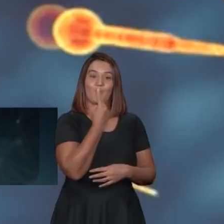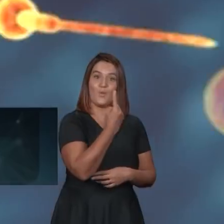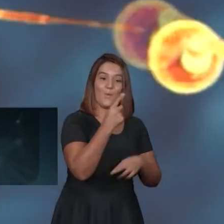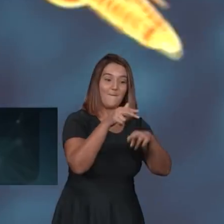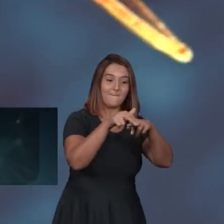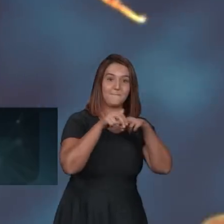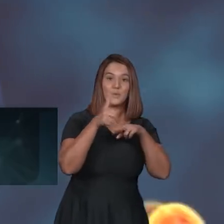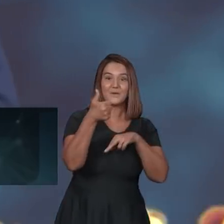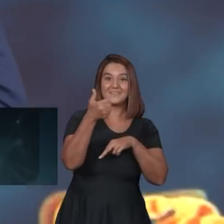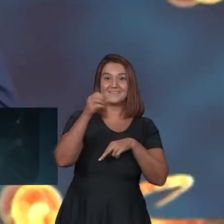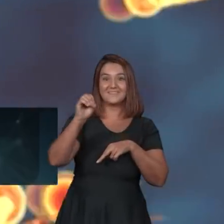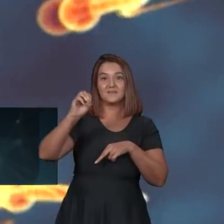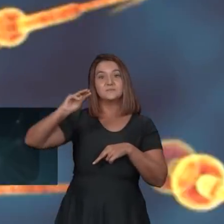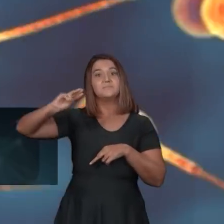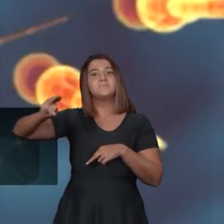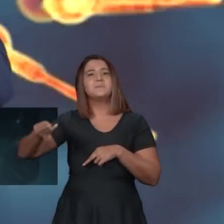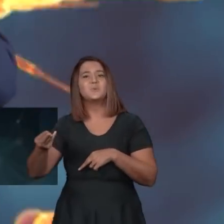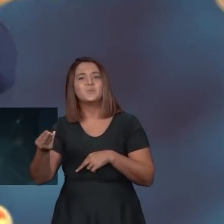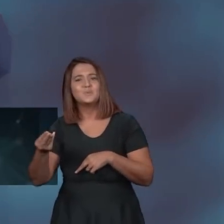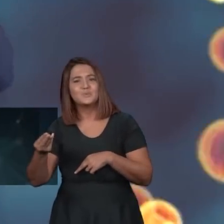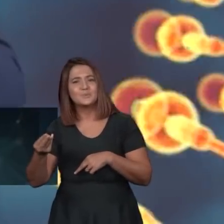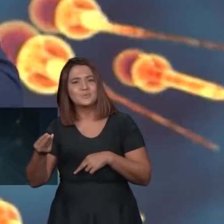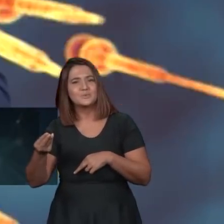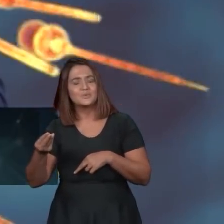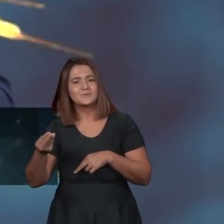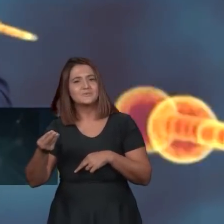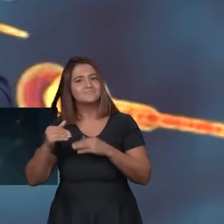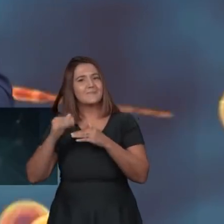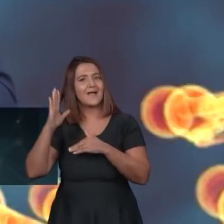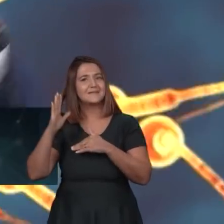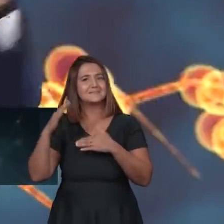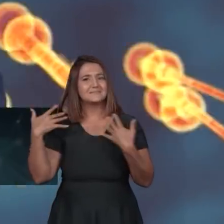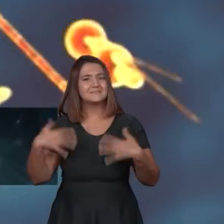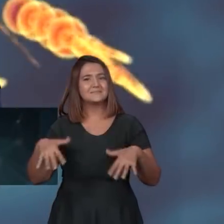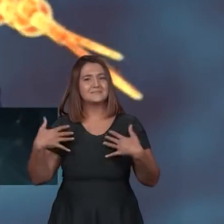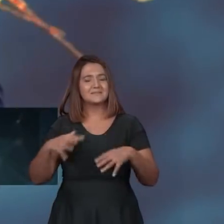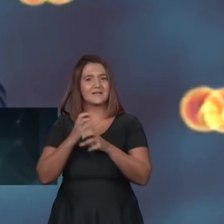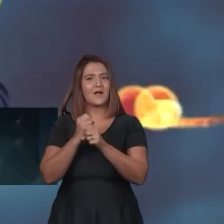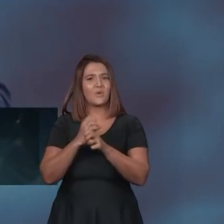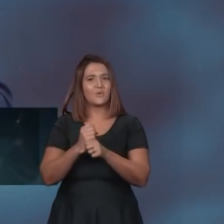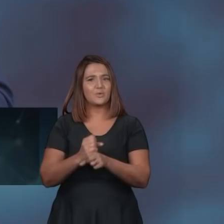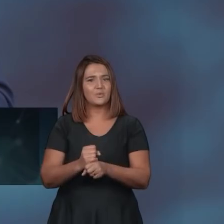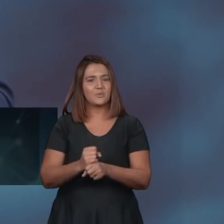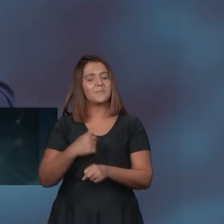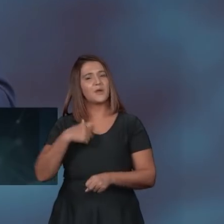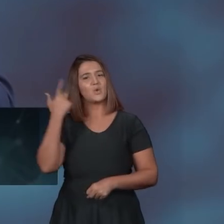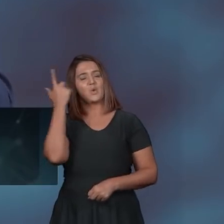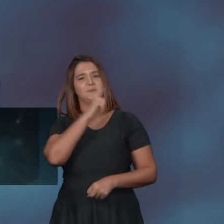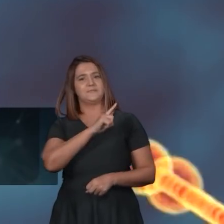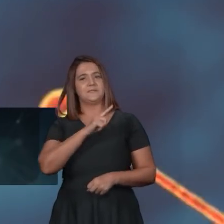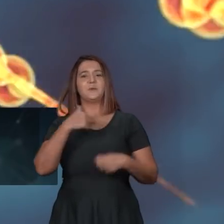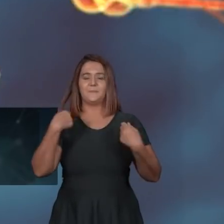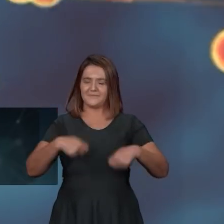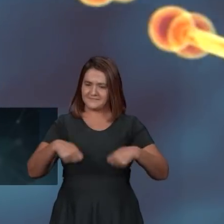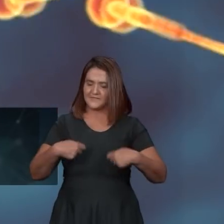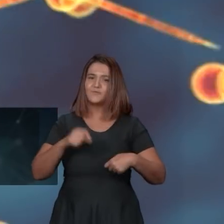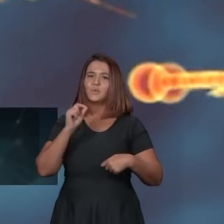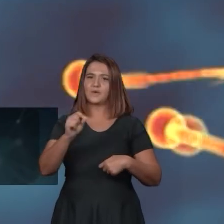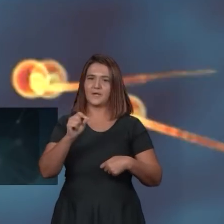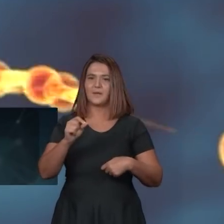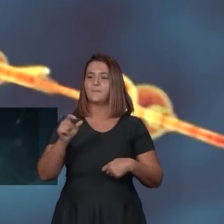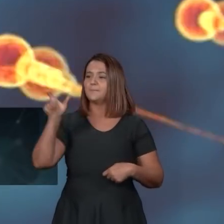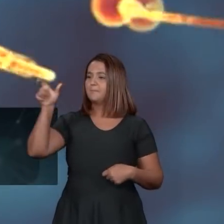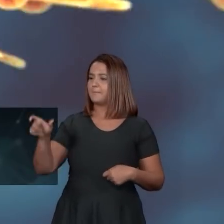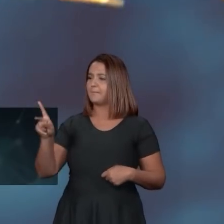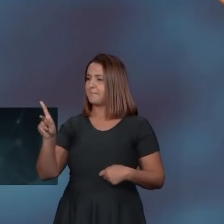Um número alto, né? Mas a conta vai ficar pior ainda. Para que tudo isso acontecesse, você tinha que ter a coincidência do seu